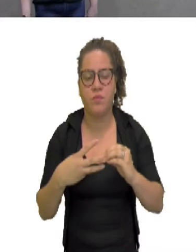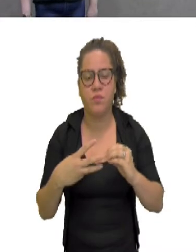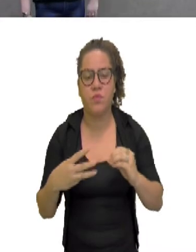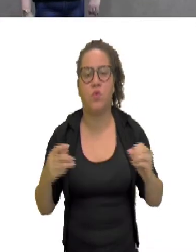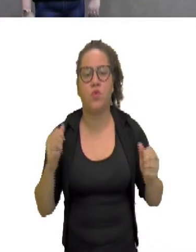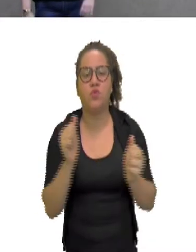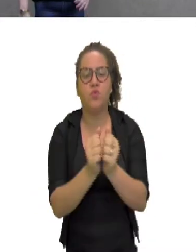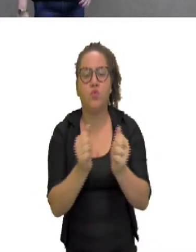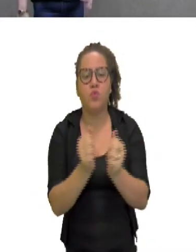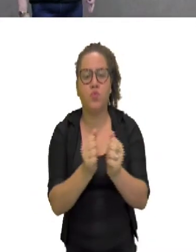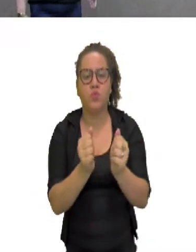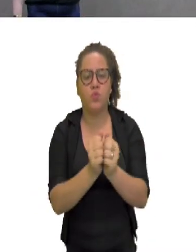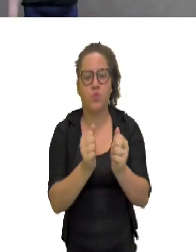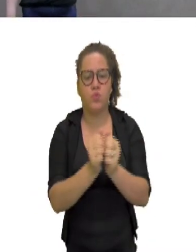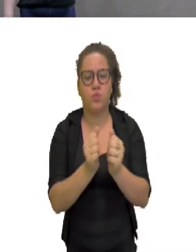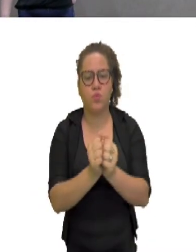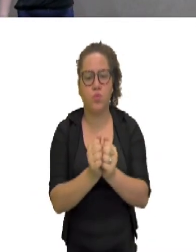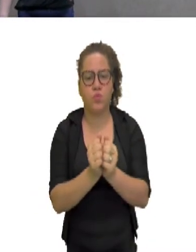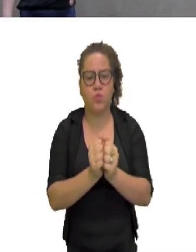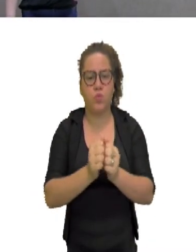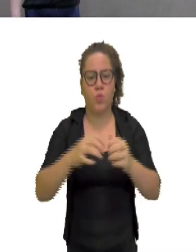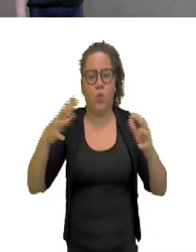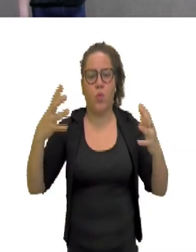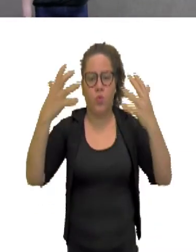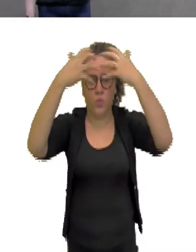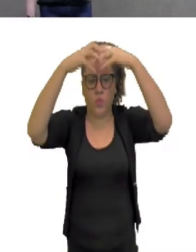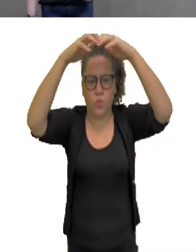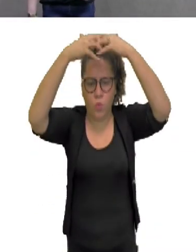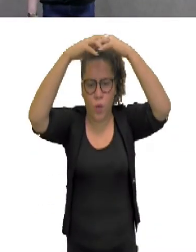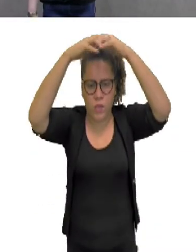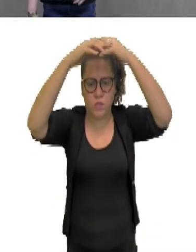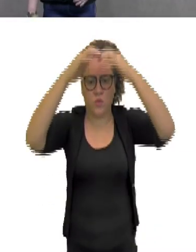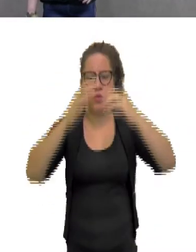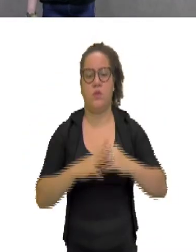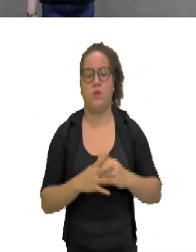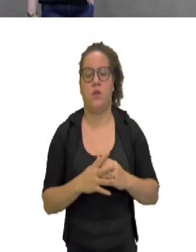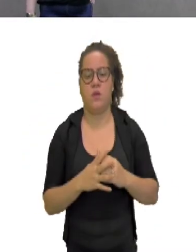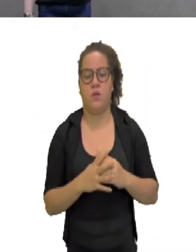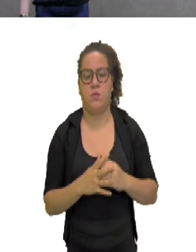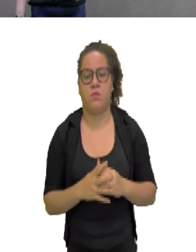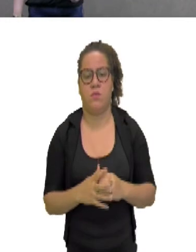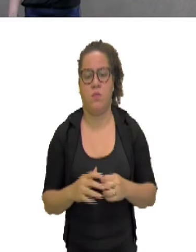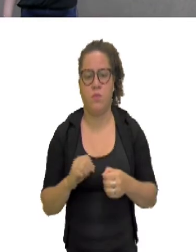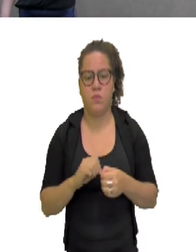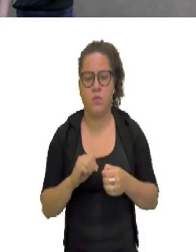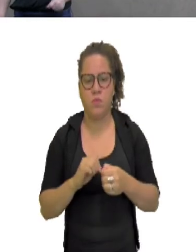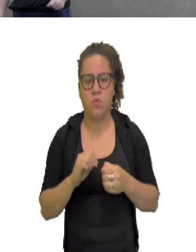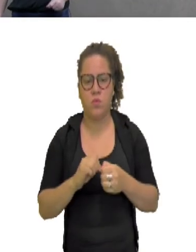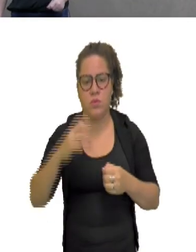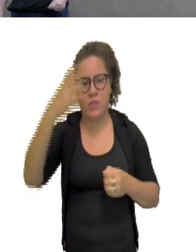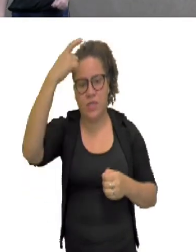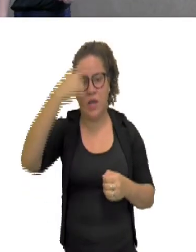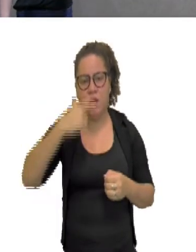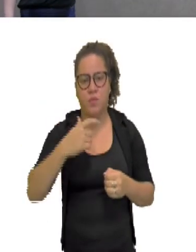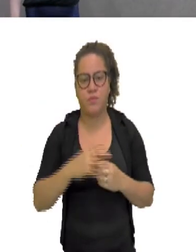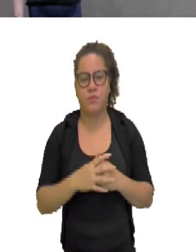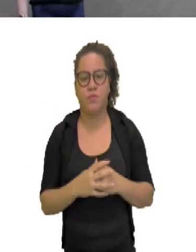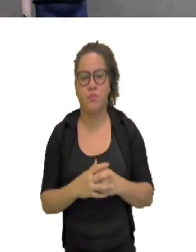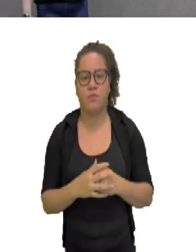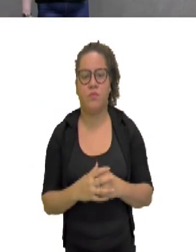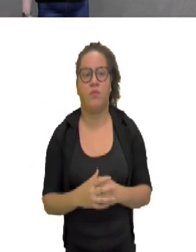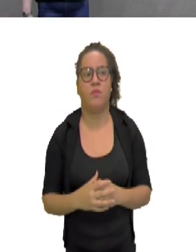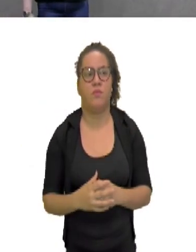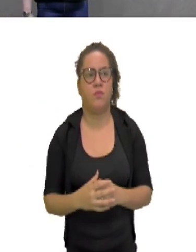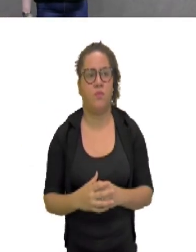com eles. Glias são diversos tipos de células presentes no sistema nervoso central. A